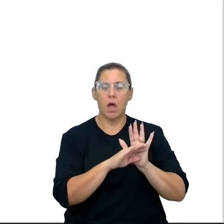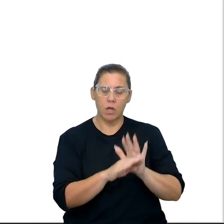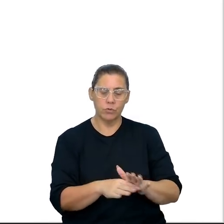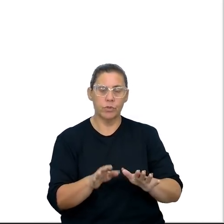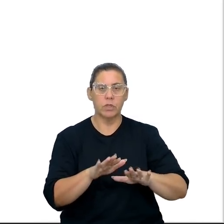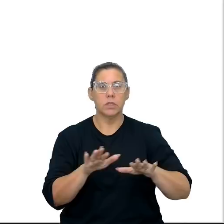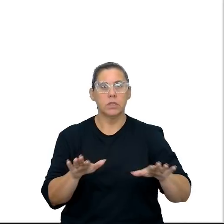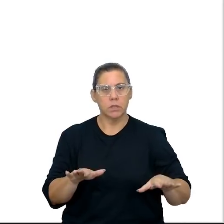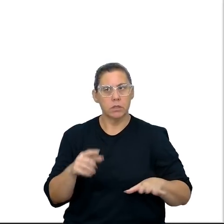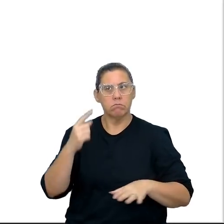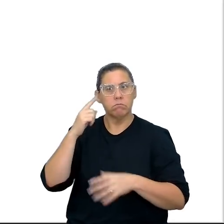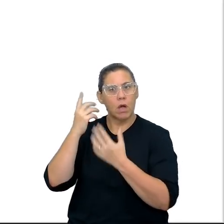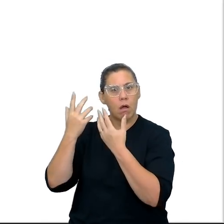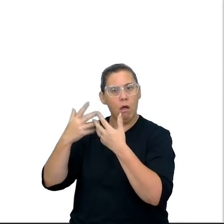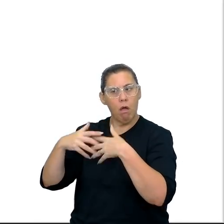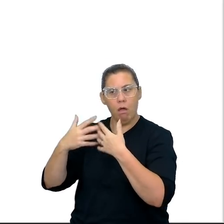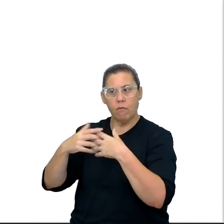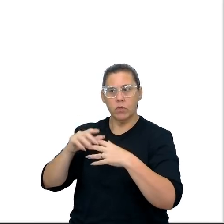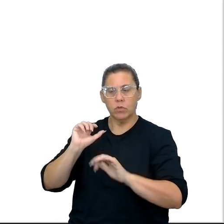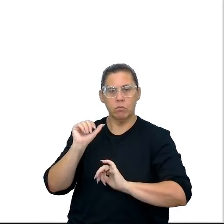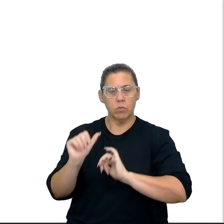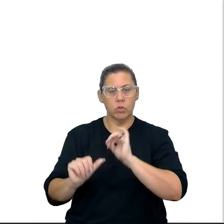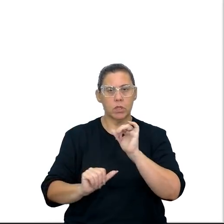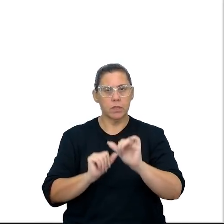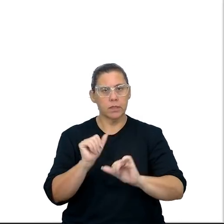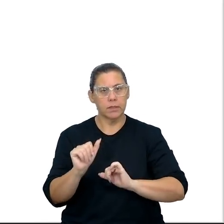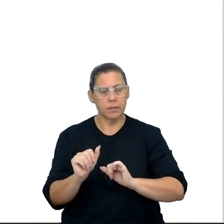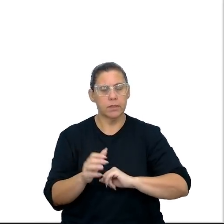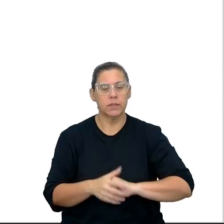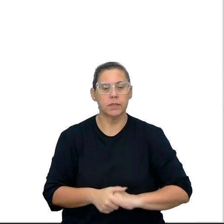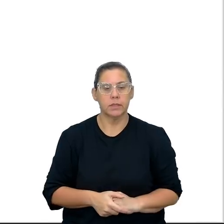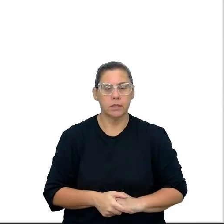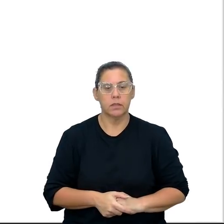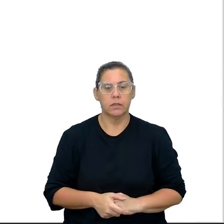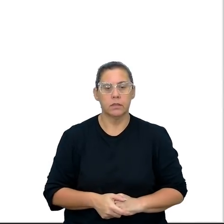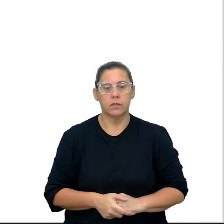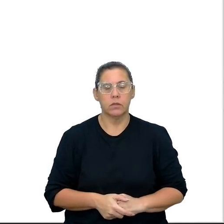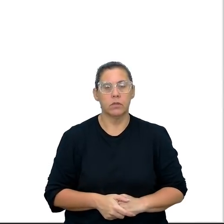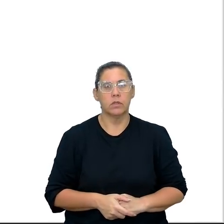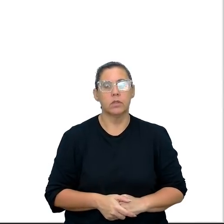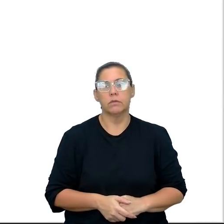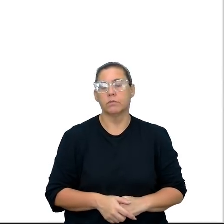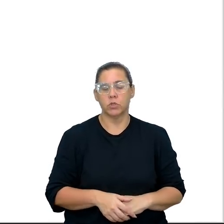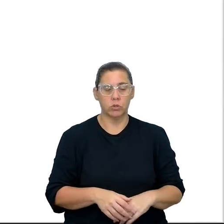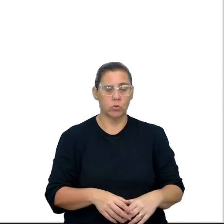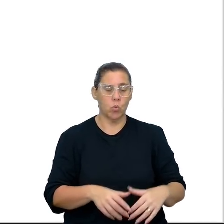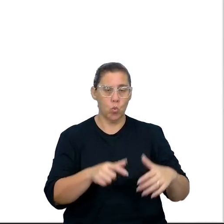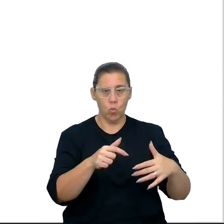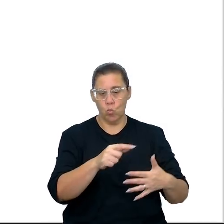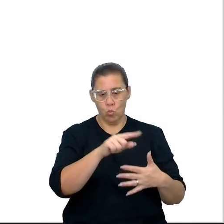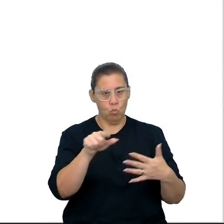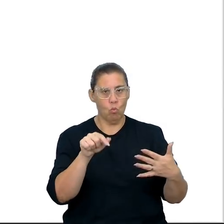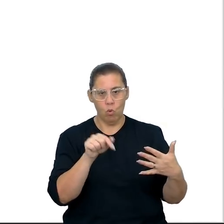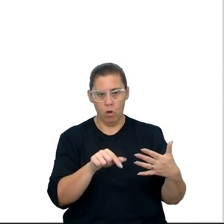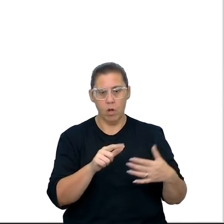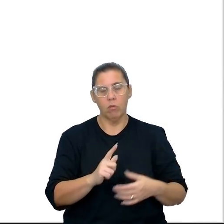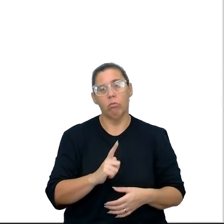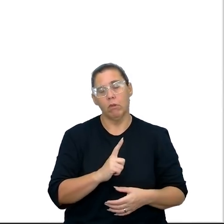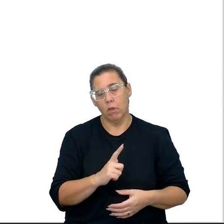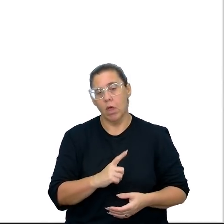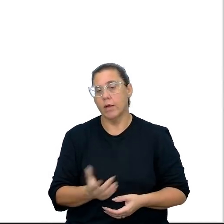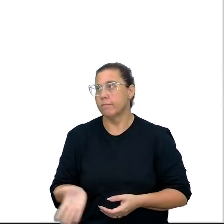crianças a refletirem sobre essa mudança no lugar da incógnita. Então, a gente tem aqui,